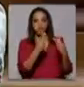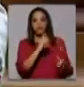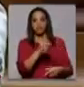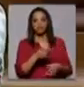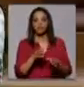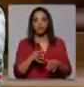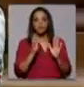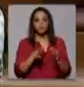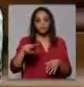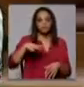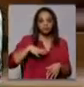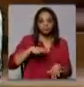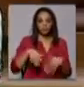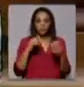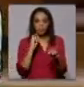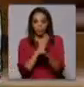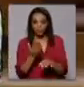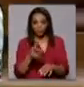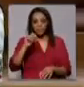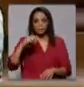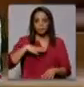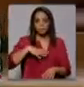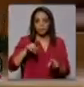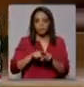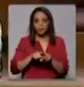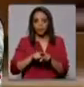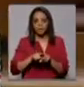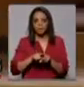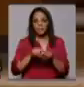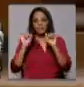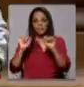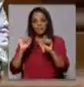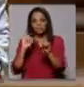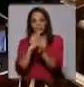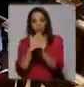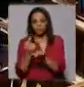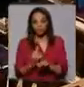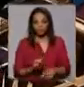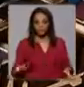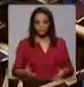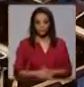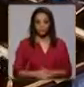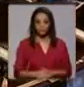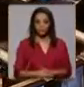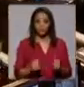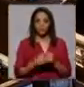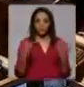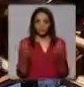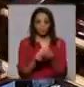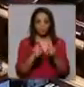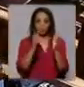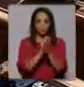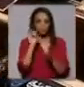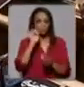receios nem subterfúgios e sem medo de ofender os mais privilegiados ou os mais dominantes. Todos juntos no